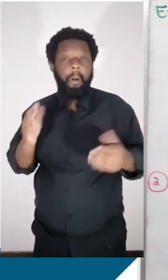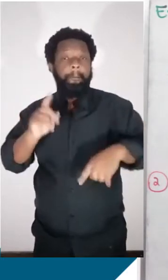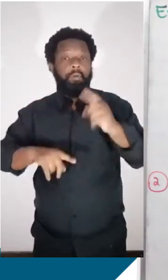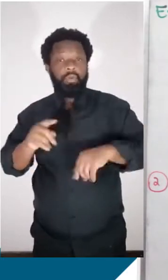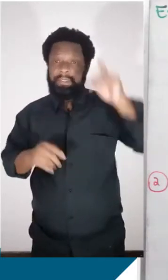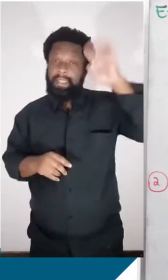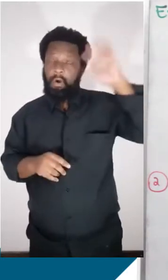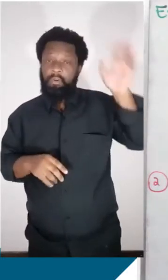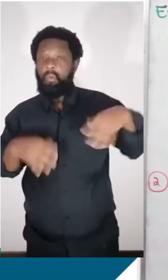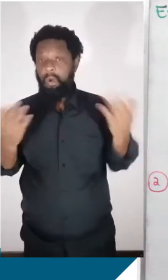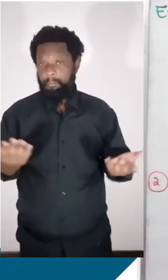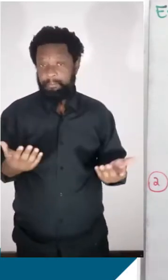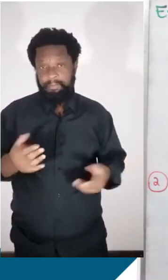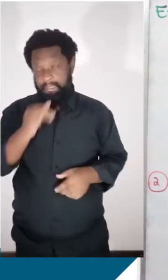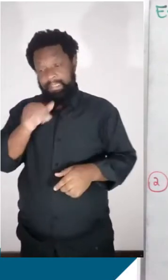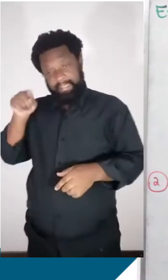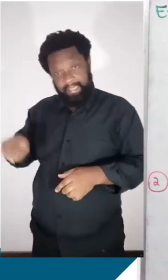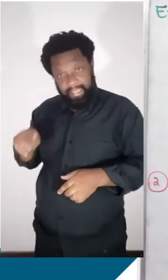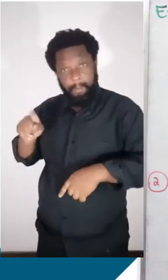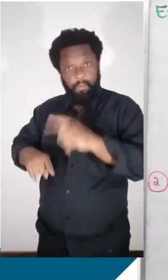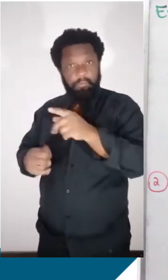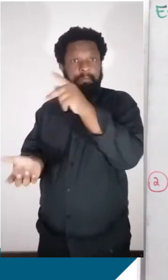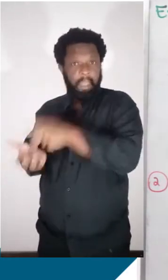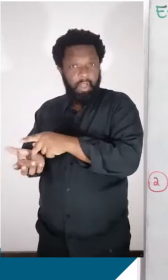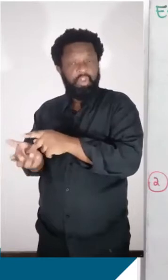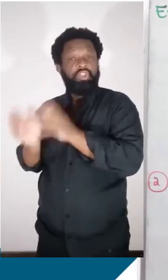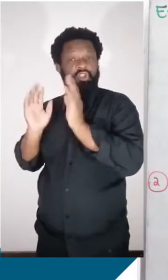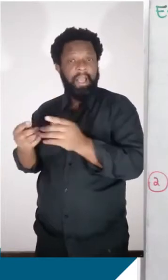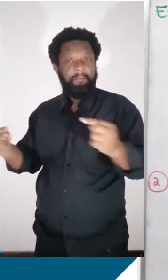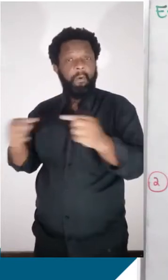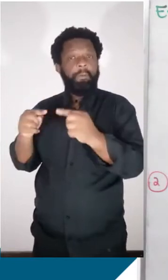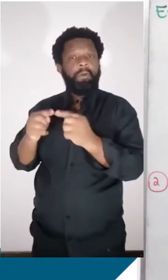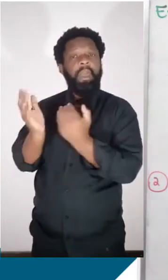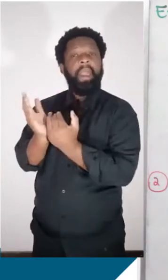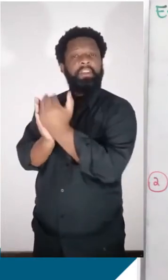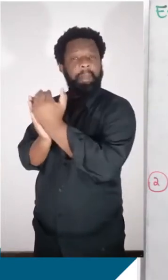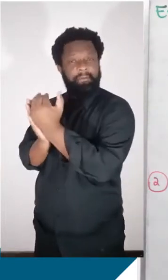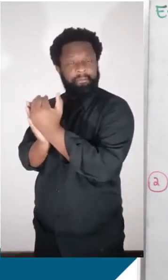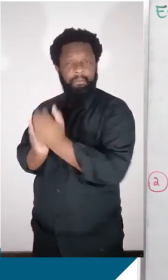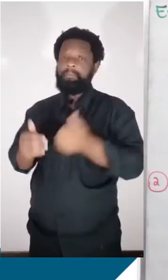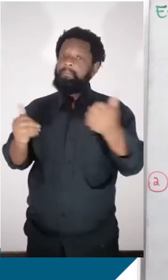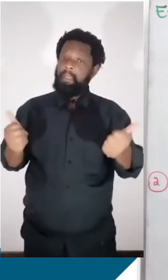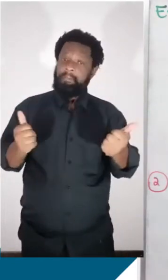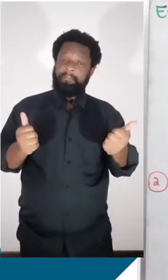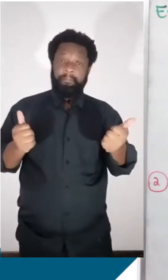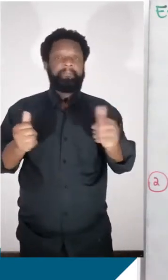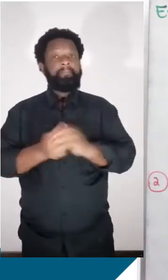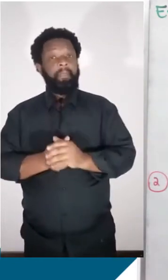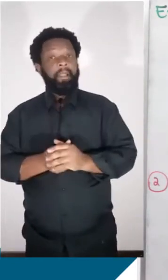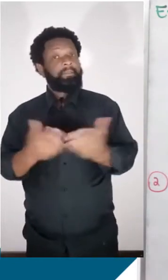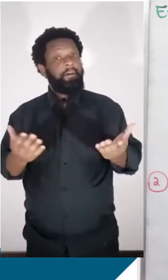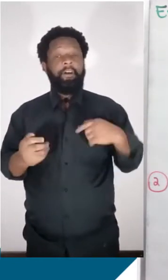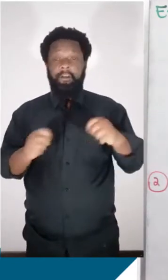teórico. E é o seguinte, se esse aqui é o produto real, ele já está associado ao rendimento. Eles já